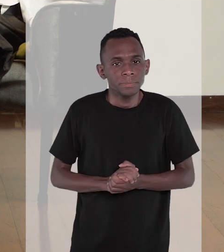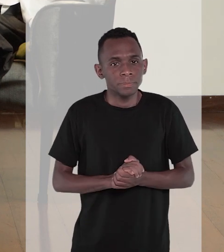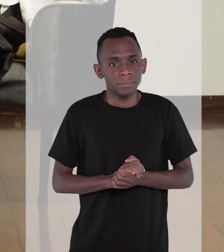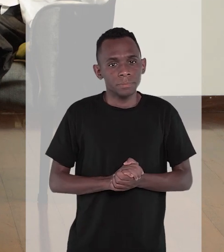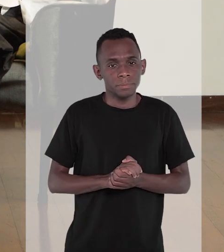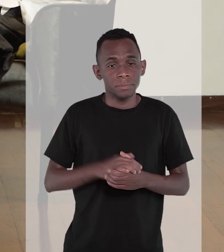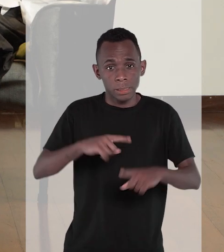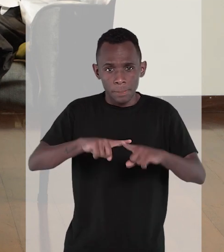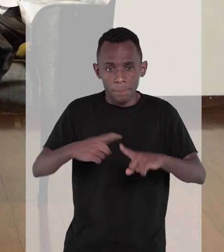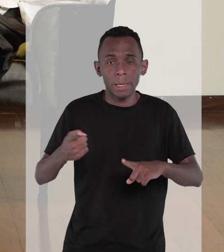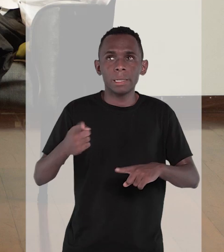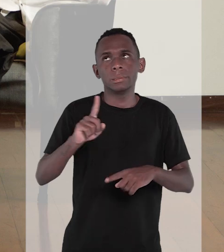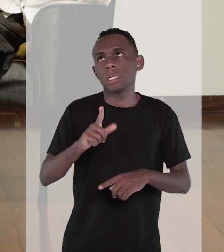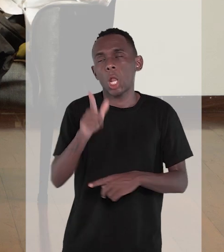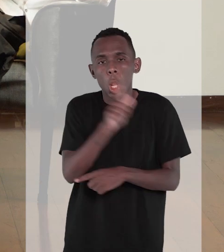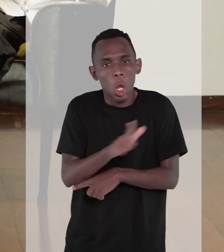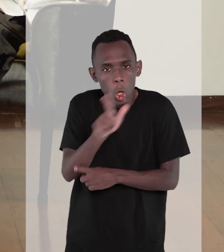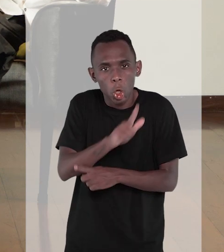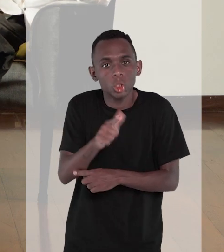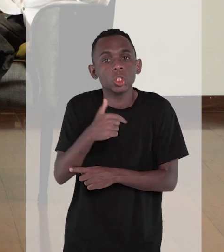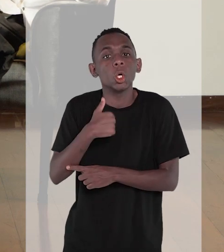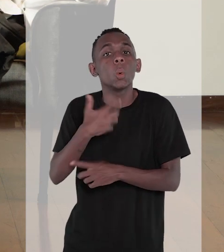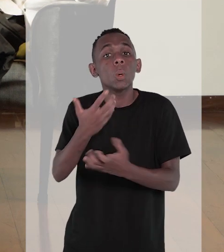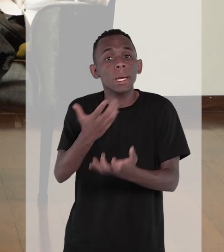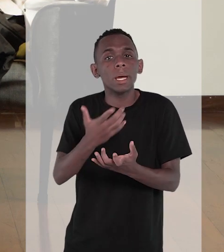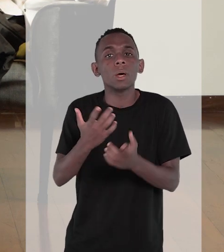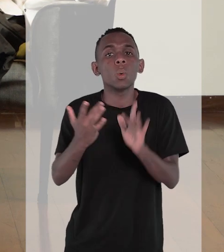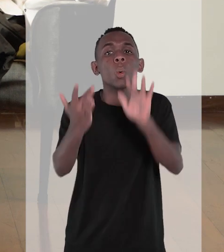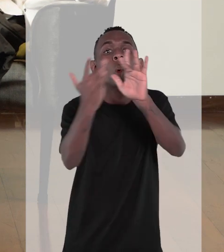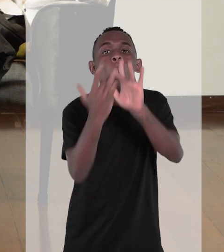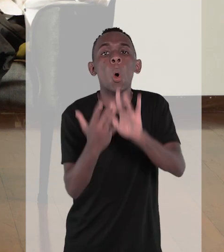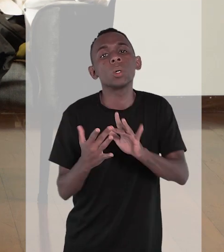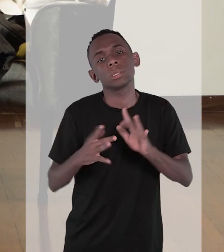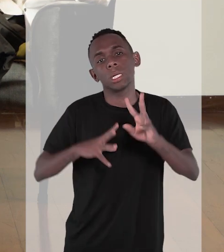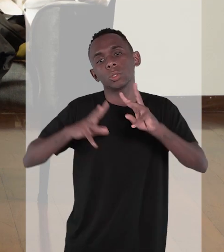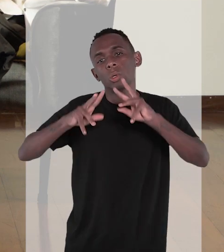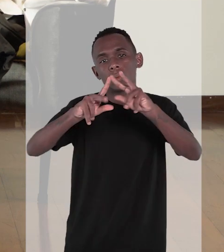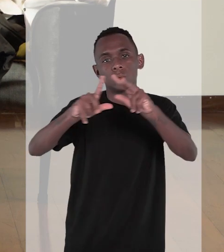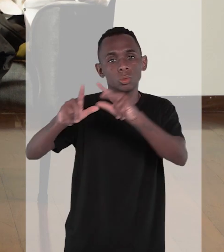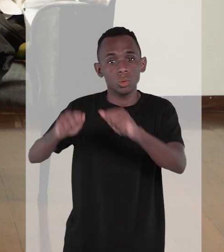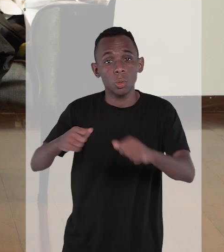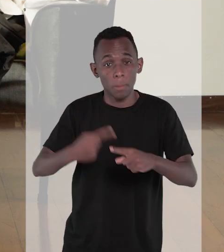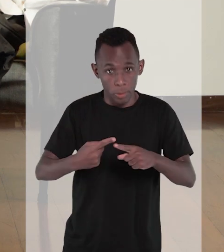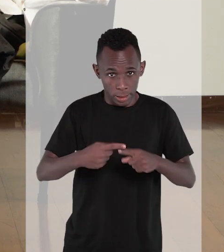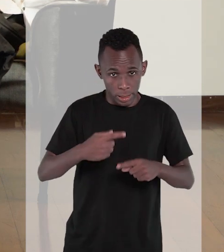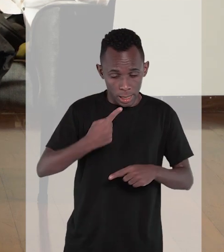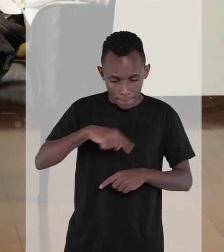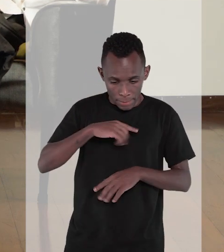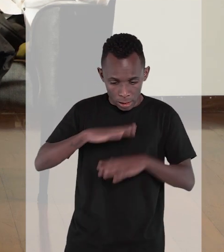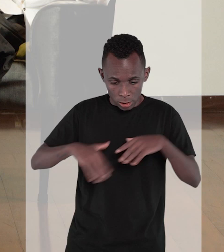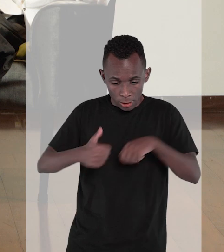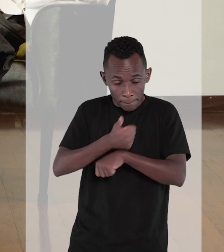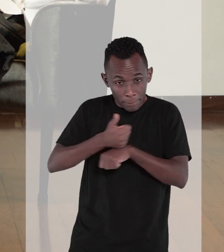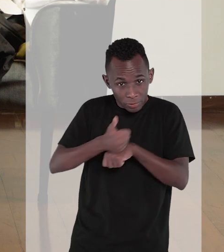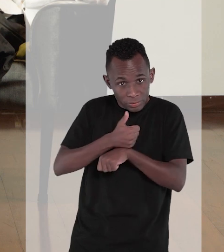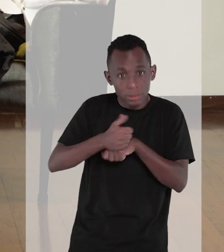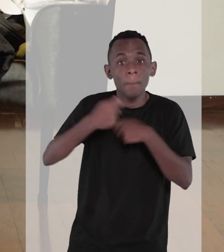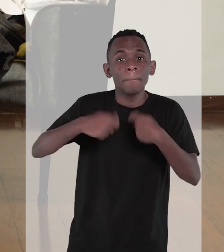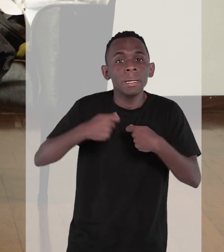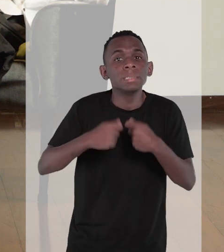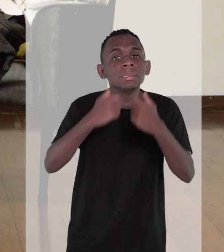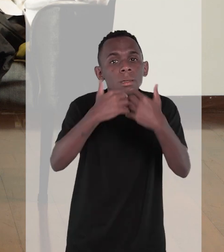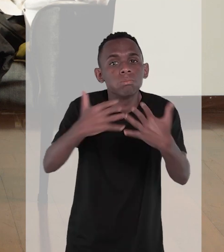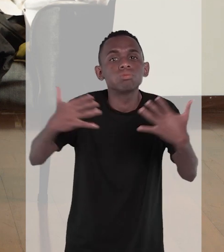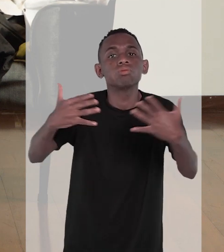né? Então, mas é óbvio que eu quero chegar em vocês. Porque a nossa bendita profissão só se realiza